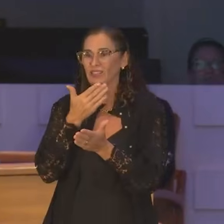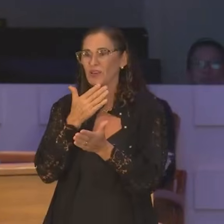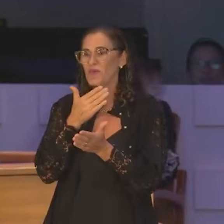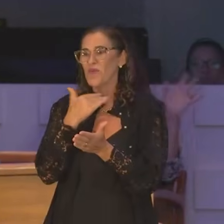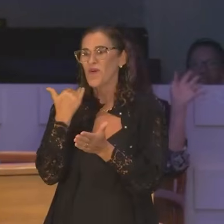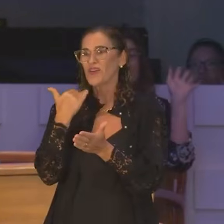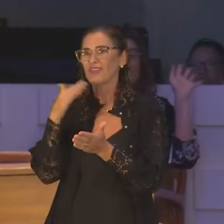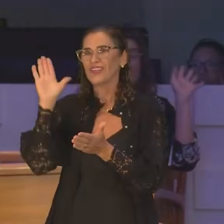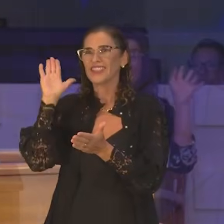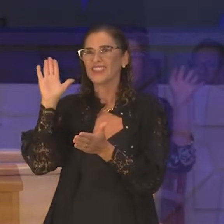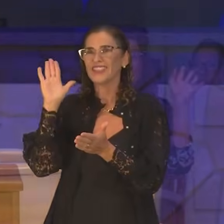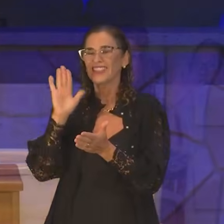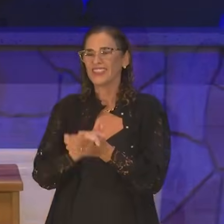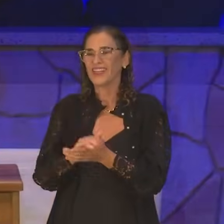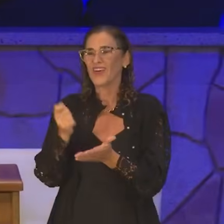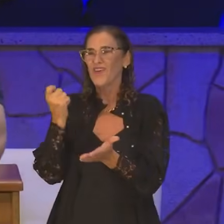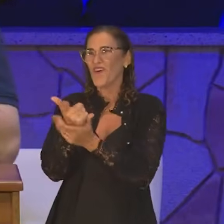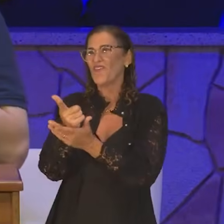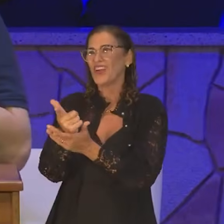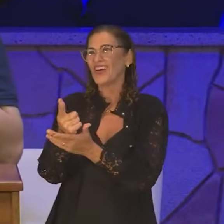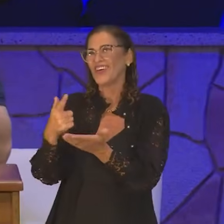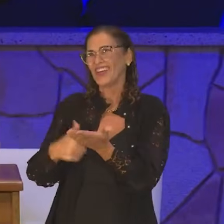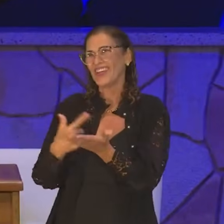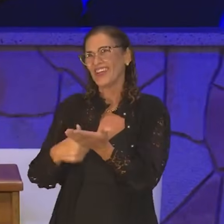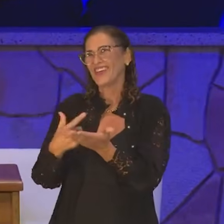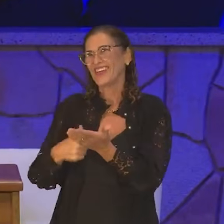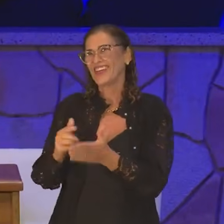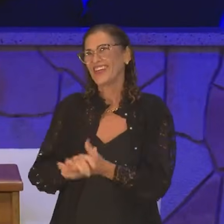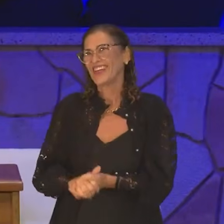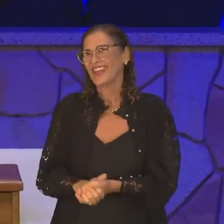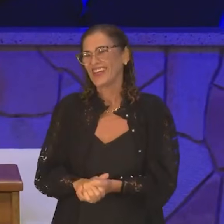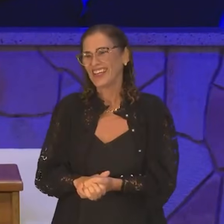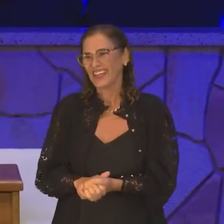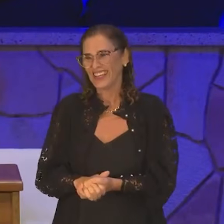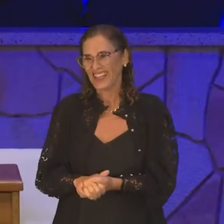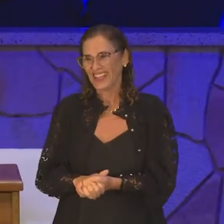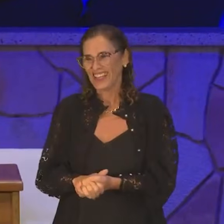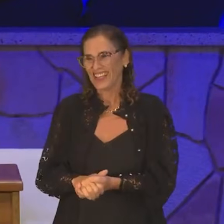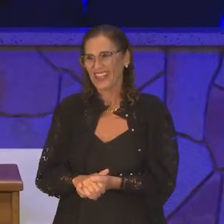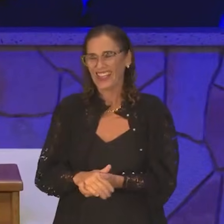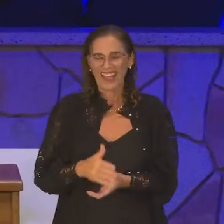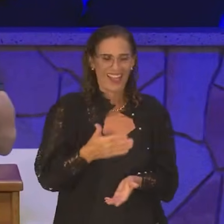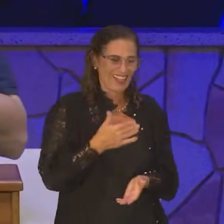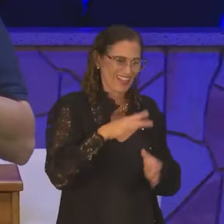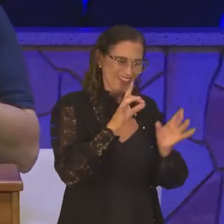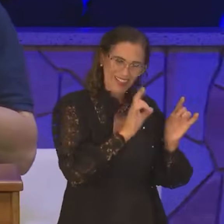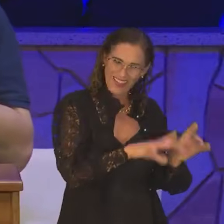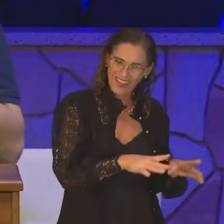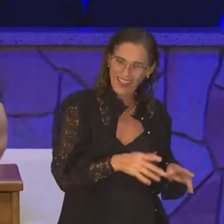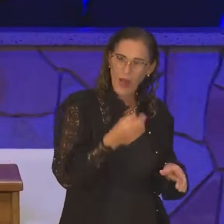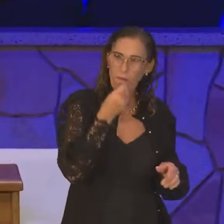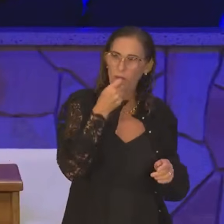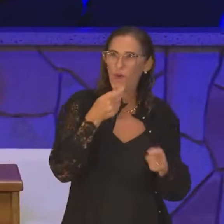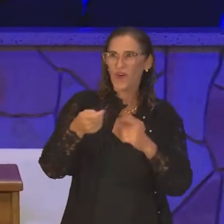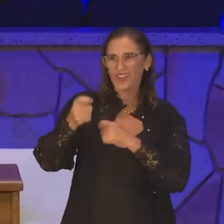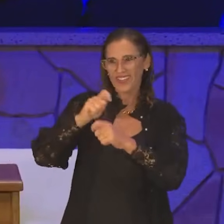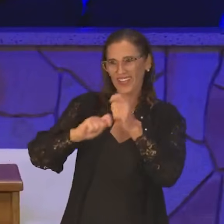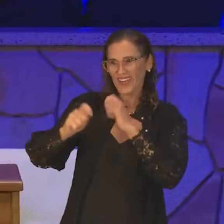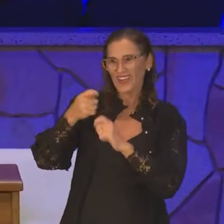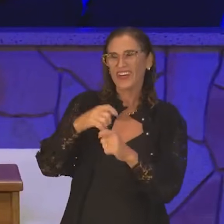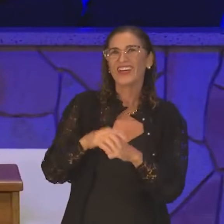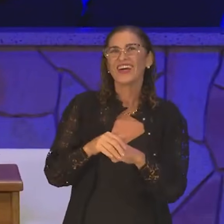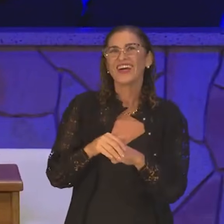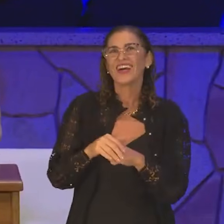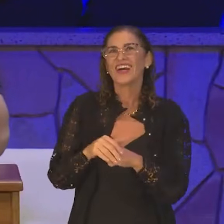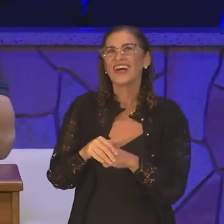mão. Compra o livro. Deixei de ser muçulmano, não deixei de ser árabe. Árabe é bom em negócio. Tem lá